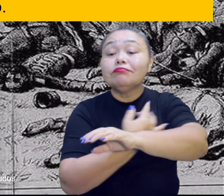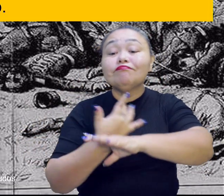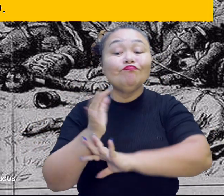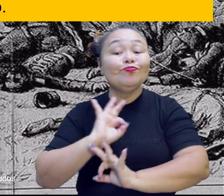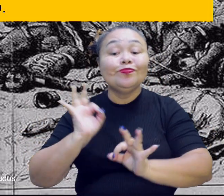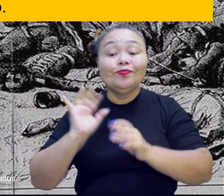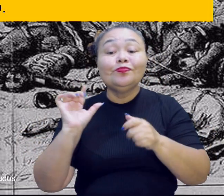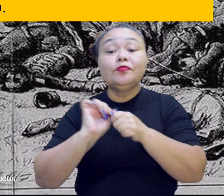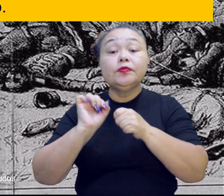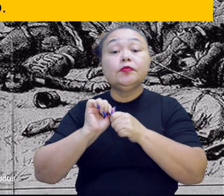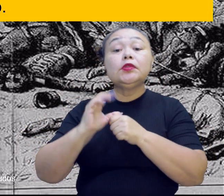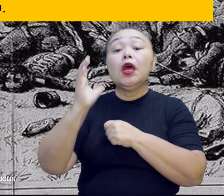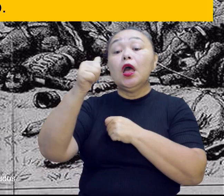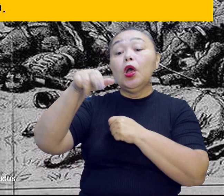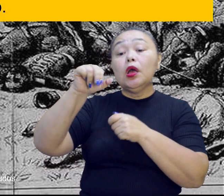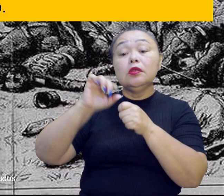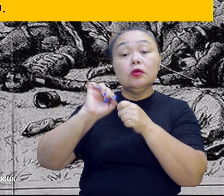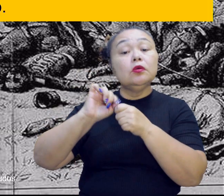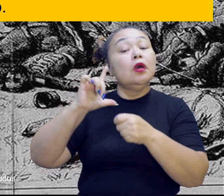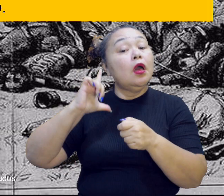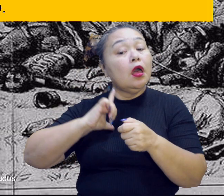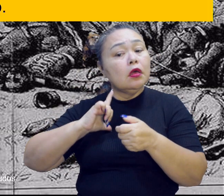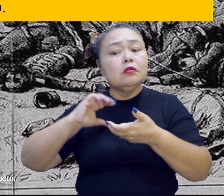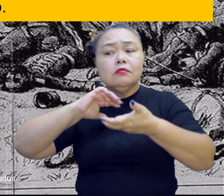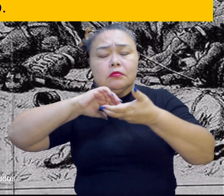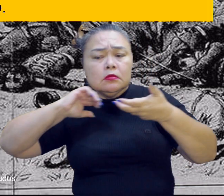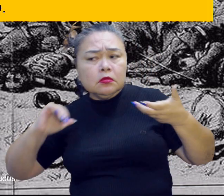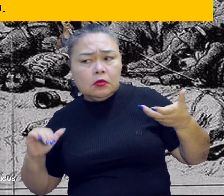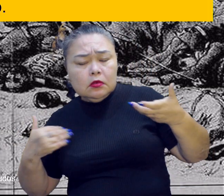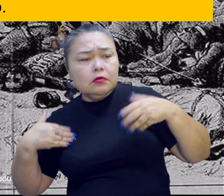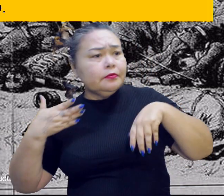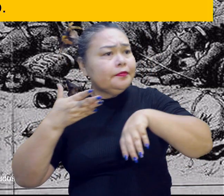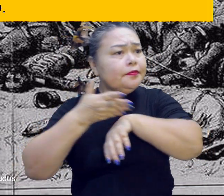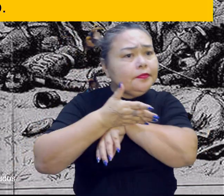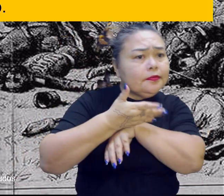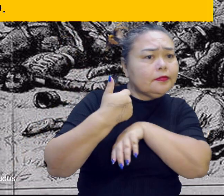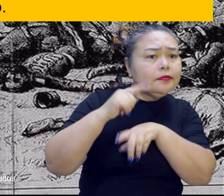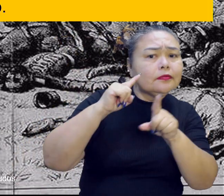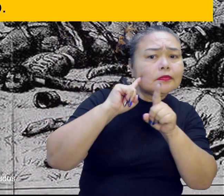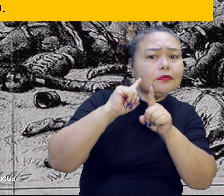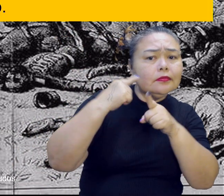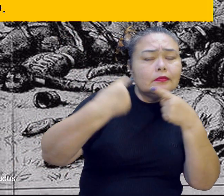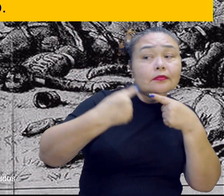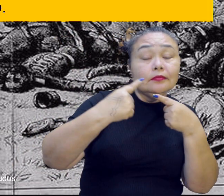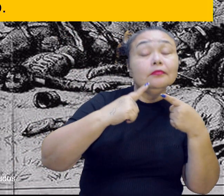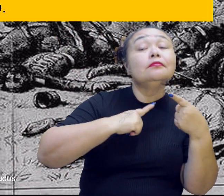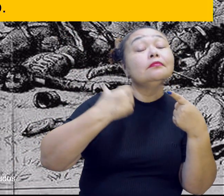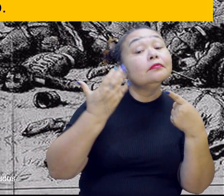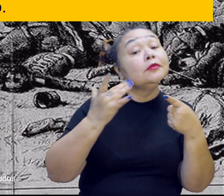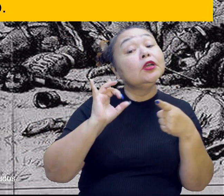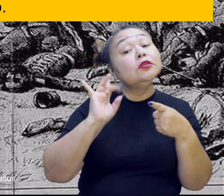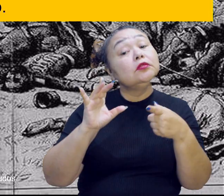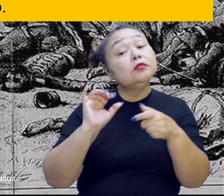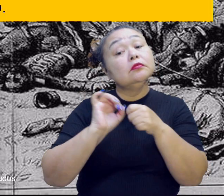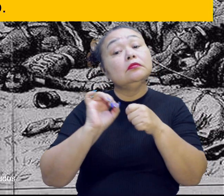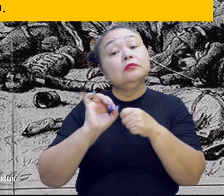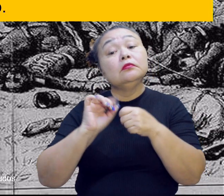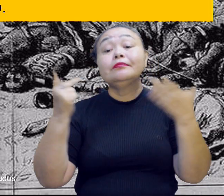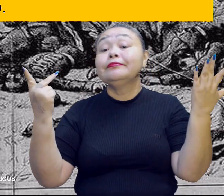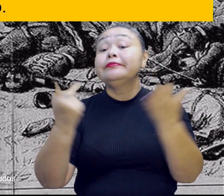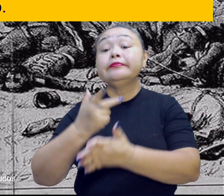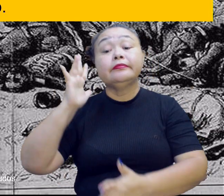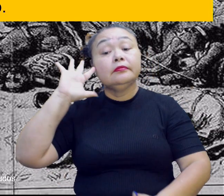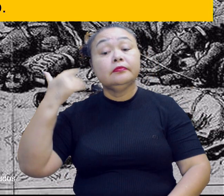vai ser uma saída para esse povo que está excluído da vida política ter uma vida digna. Só que, o que